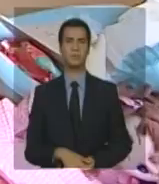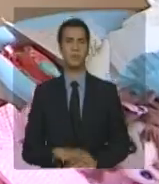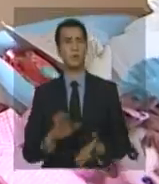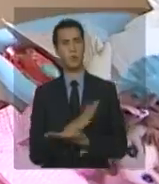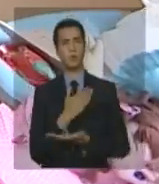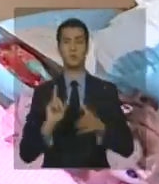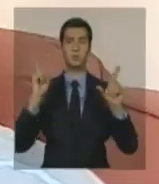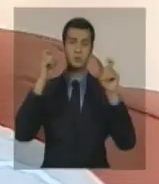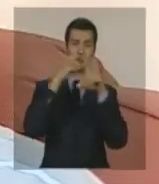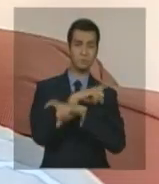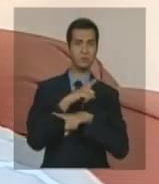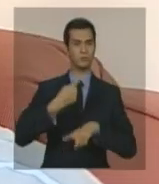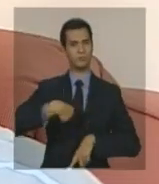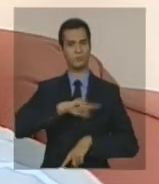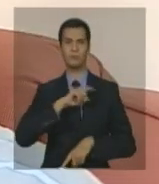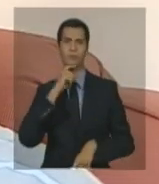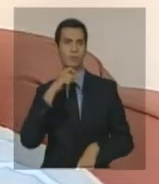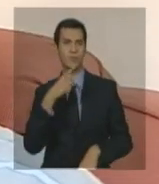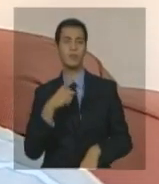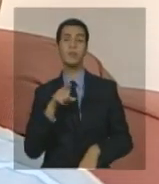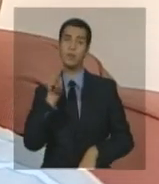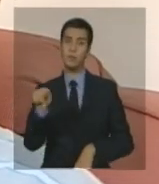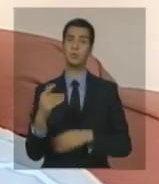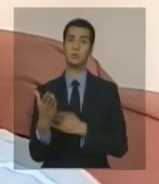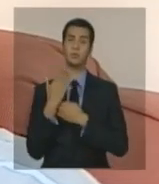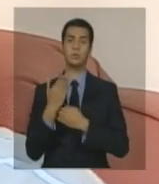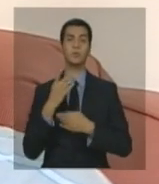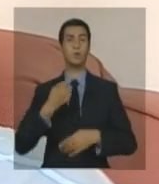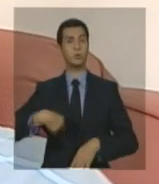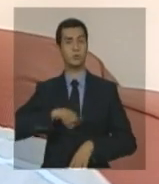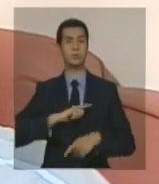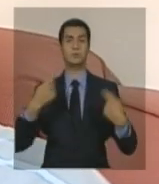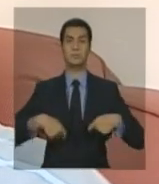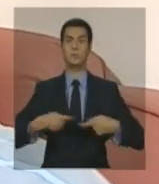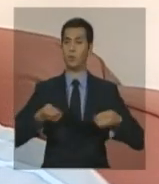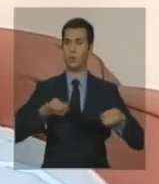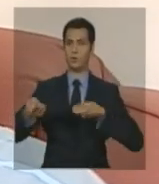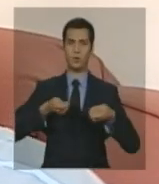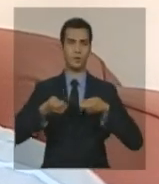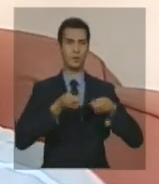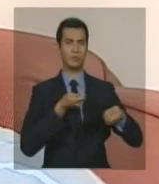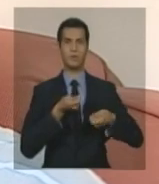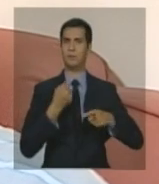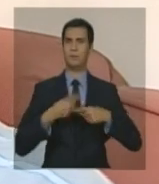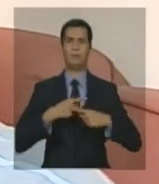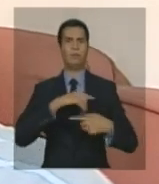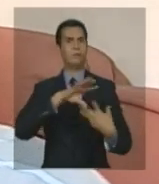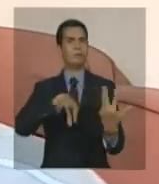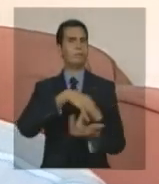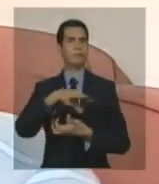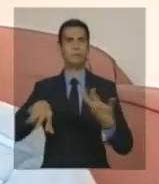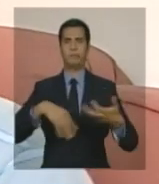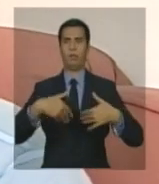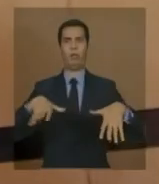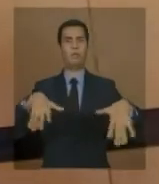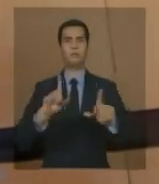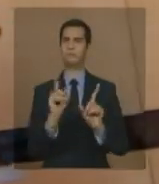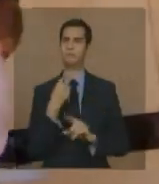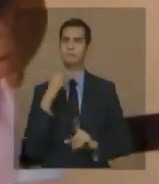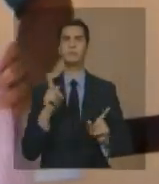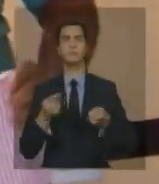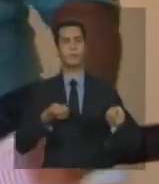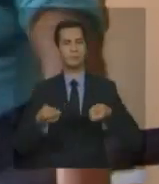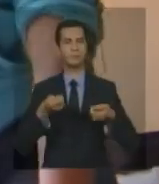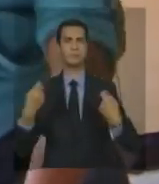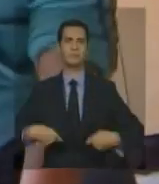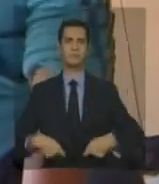dificultoso para nós. Colaboram, porque se a gente não comandar o bolo desanda, né? Vira uma bagunça. Será